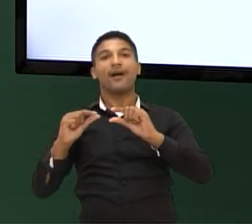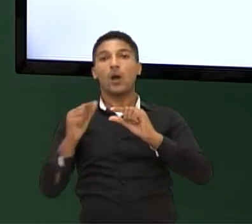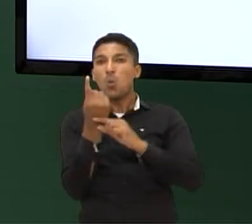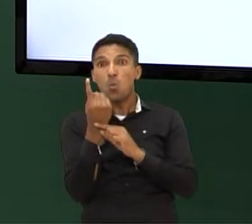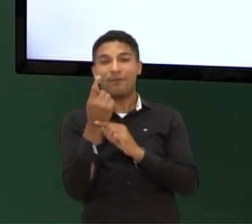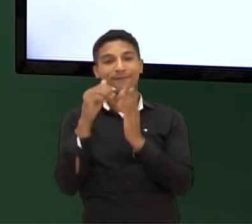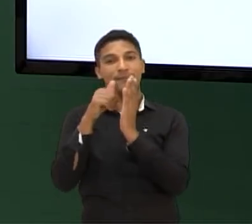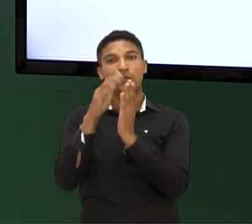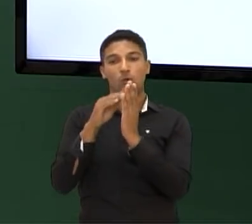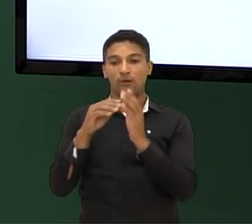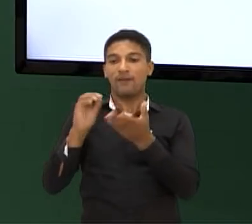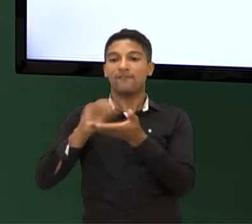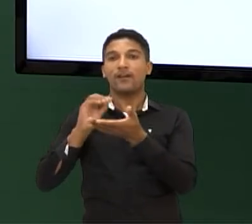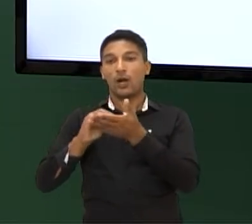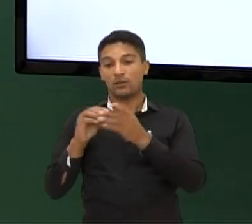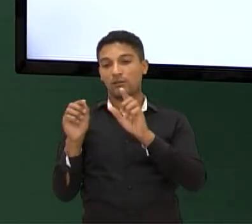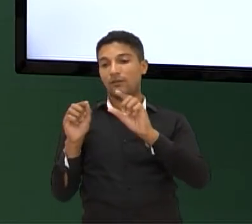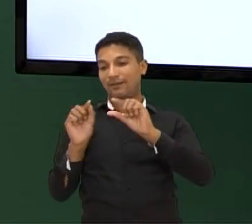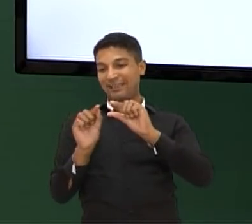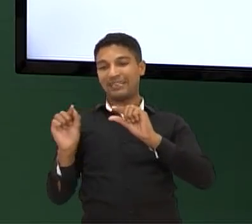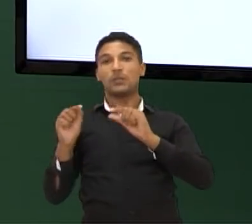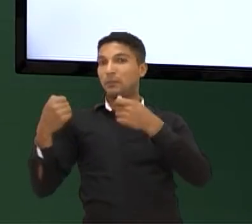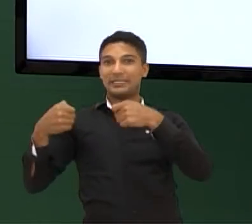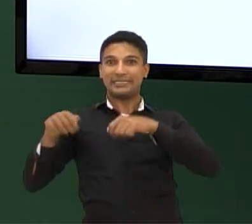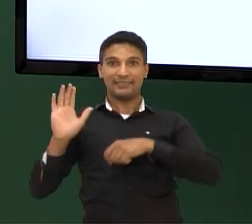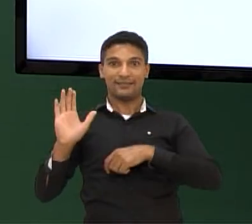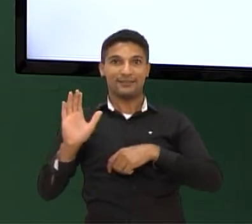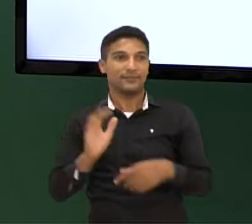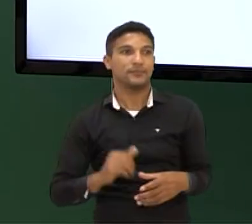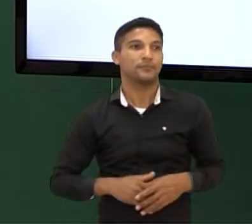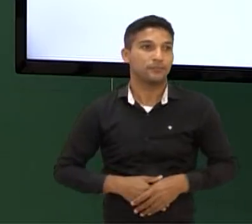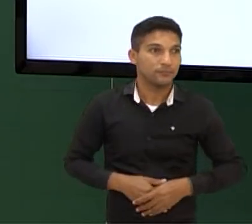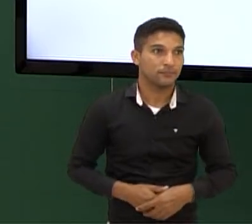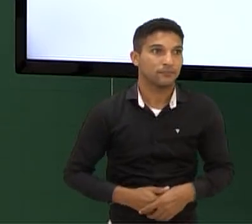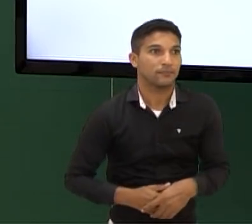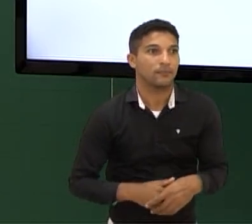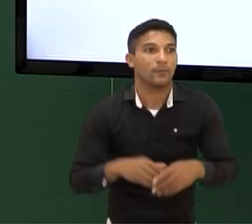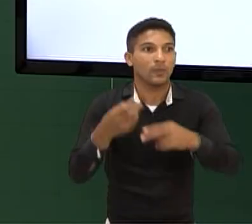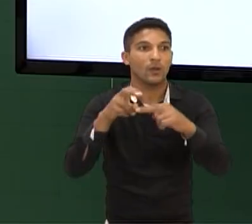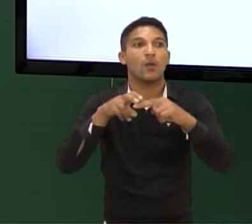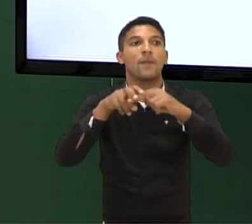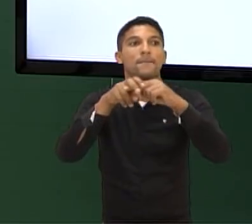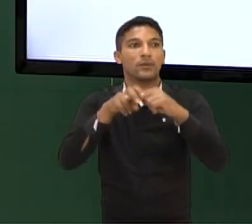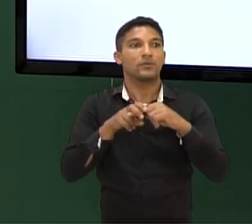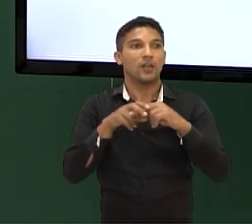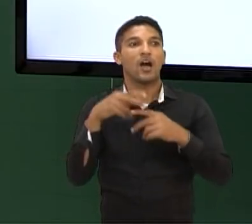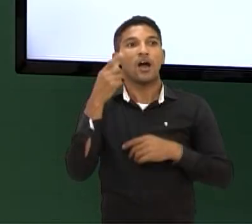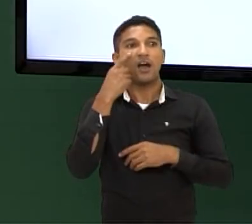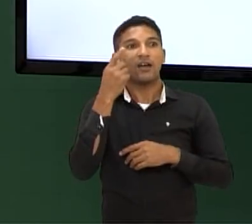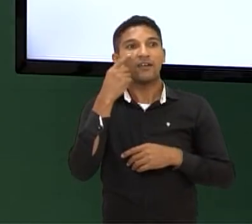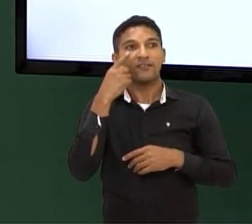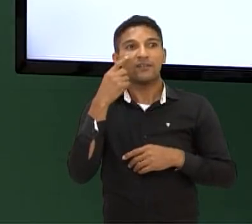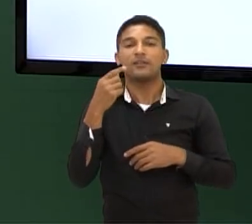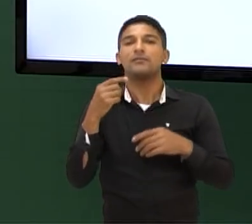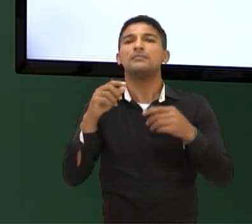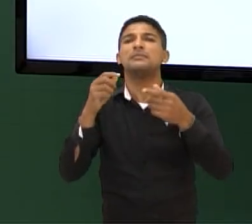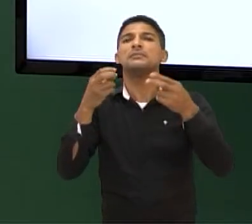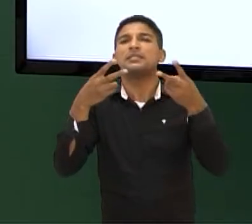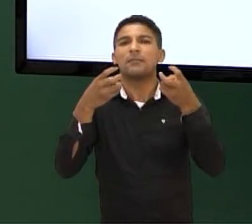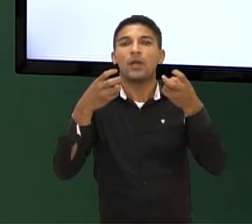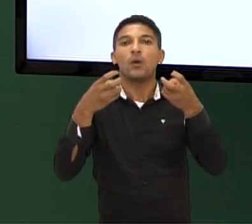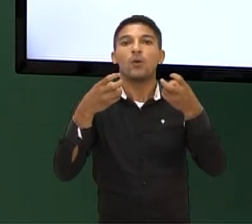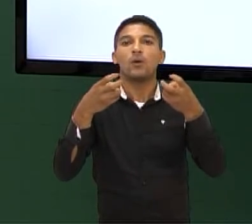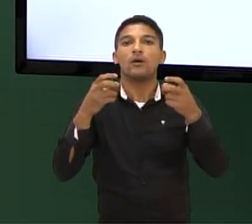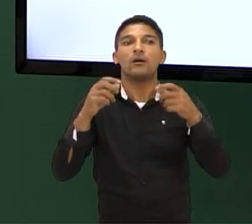equipamento, cada objeto, cada chocolate, eu dividi em quantas? Em 5 partes. Olha que legal. Olha a continha de dividir, como ela traz